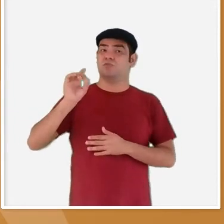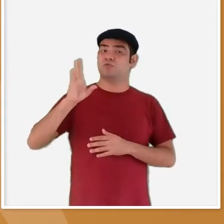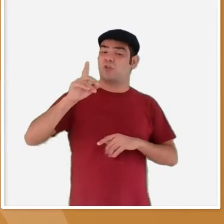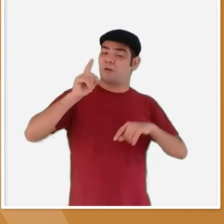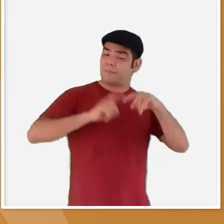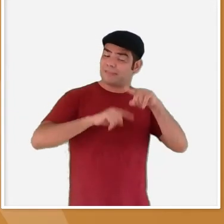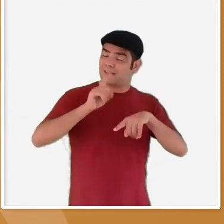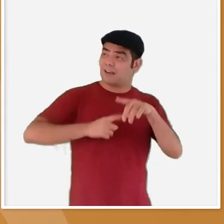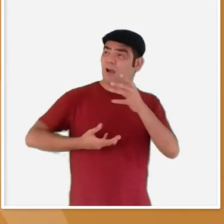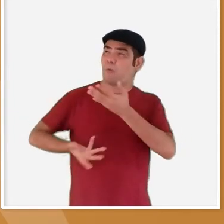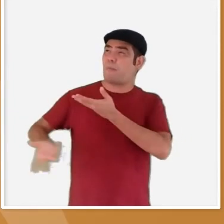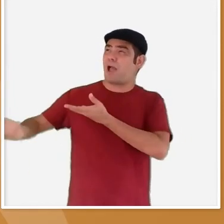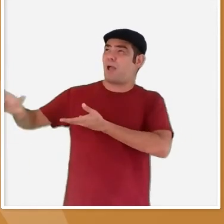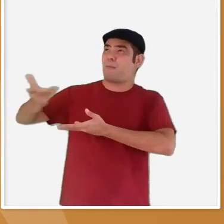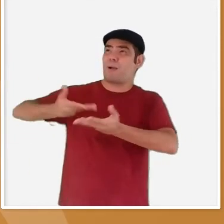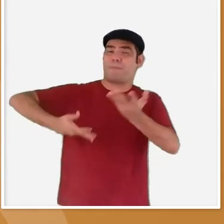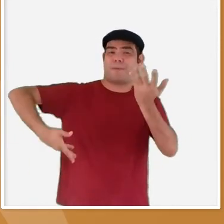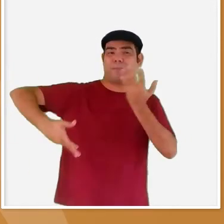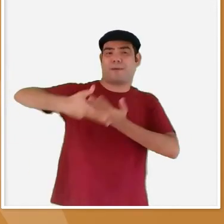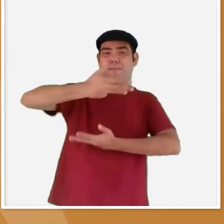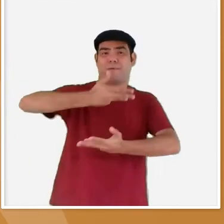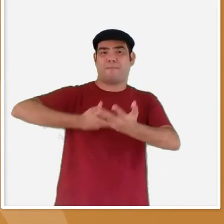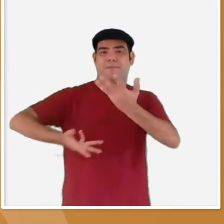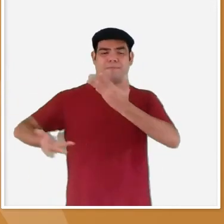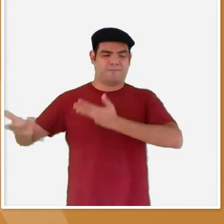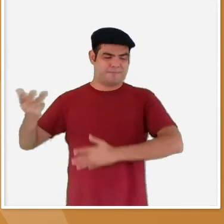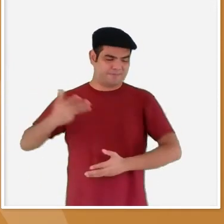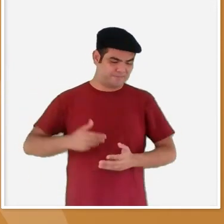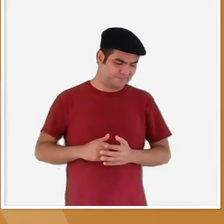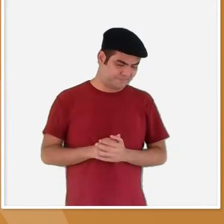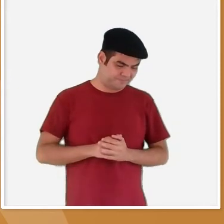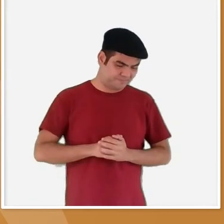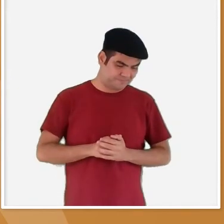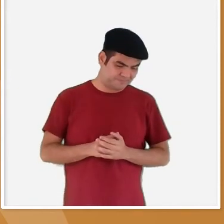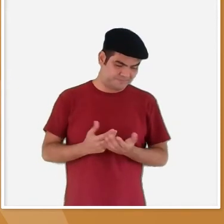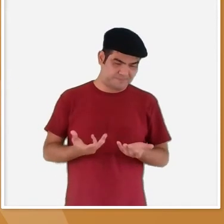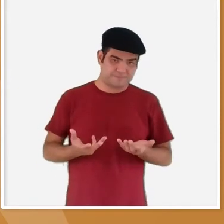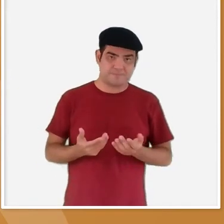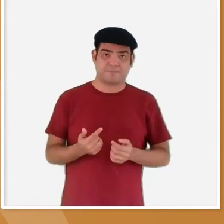Ele garante apenas a circulação de produtos. Então, eu